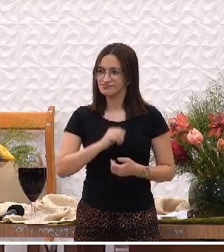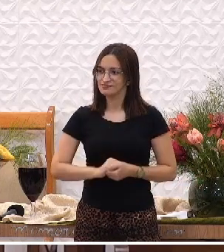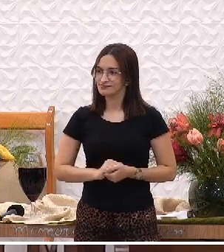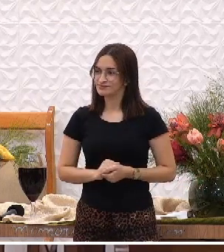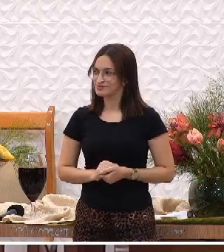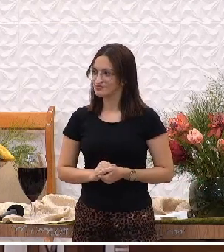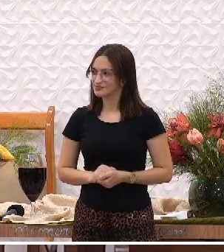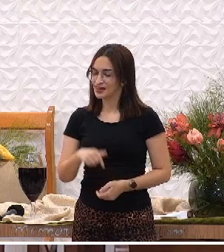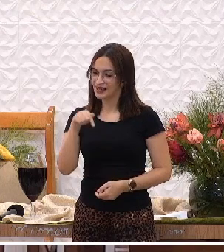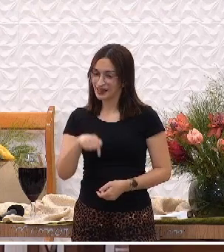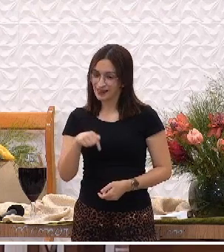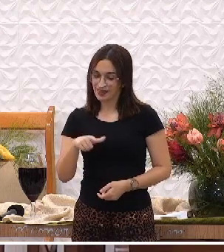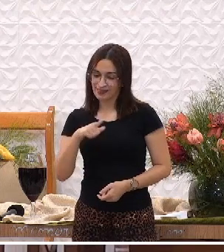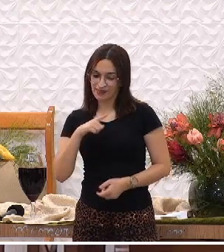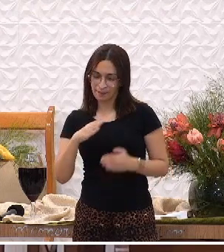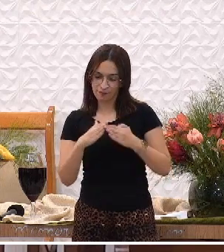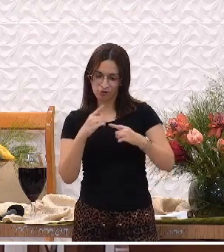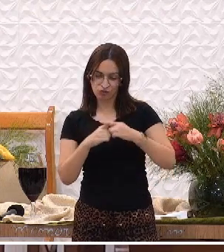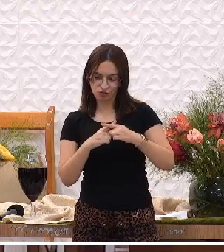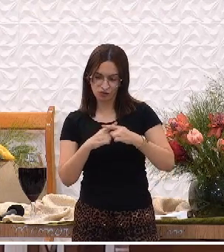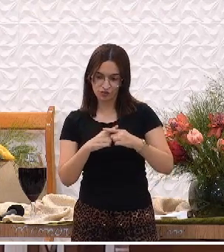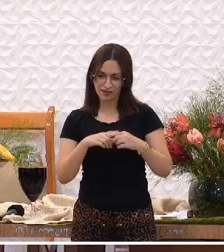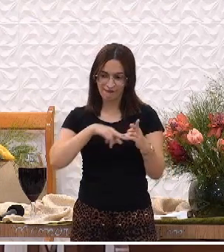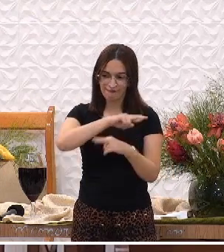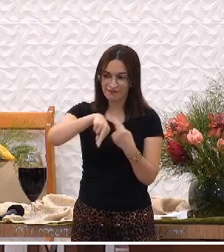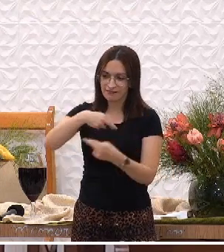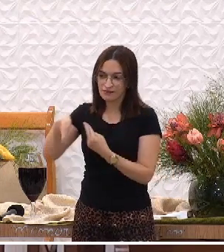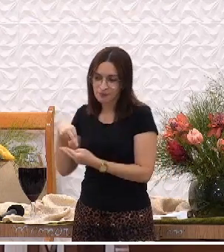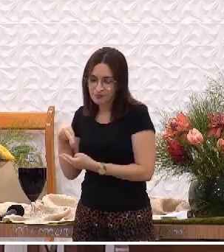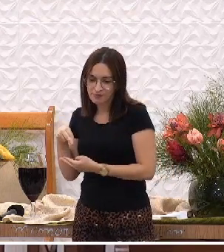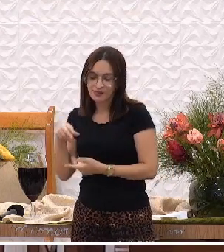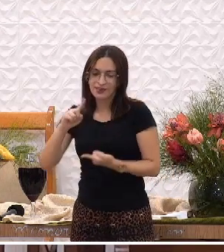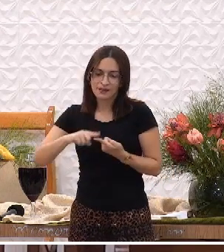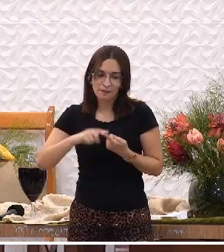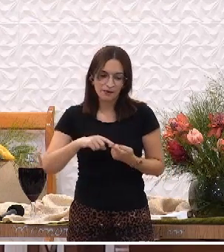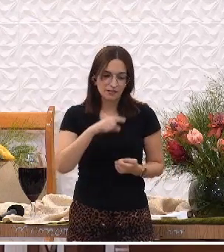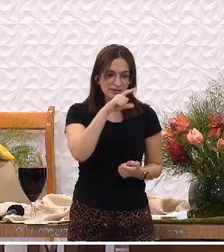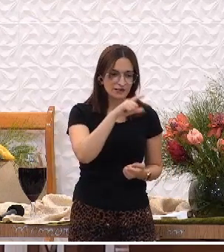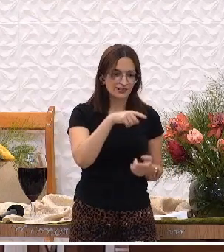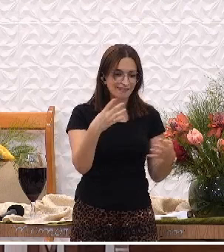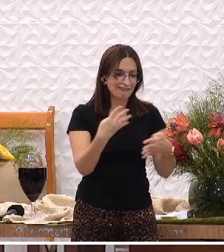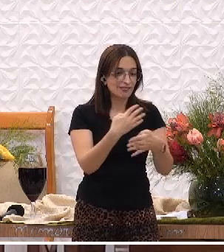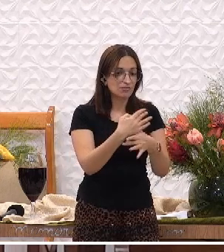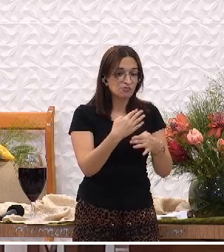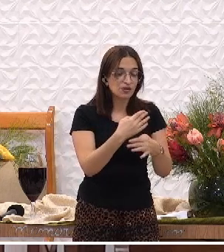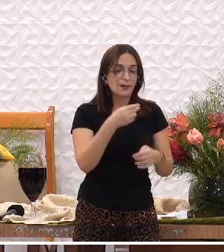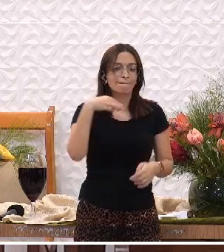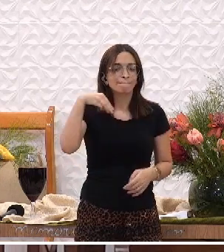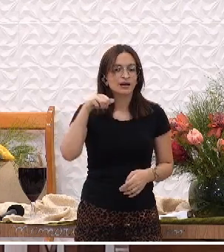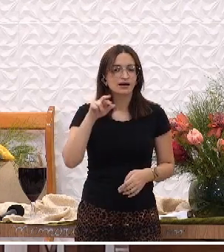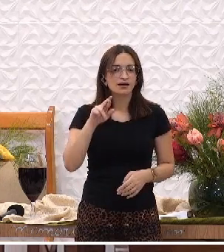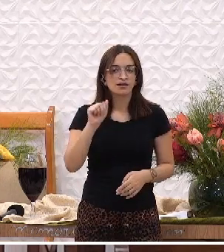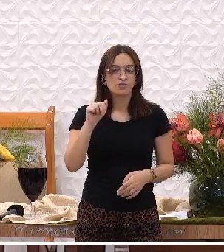Por exemplo, aqui a gente tem a igreja reformada, tem a igreja reformada em Maragogi também, eu acho, que eles não, o que muda é o estilo de governo, né? Em relação